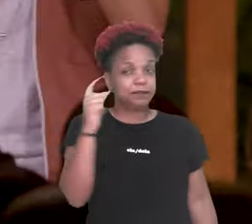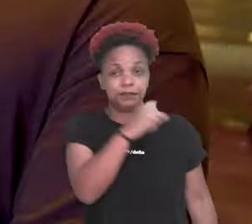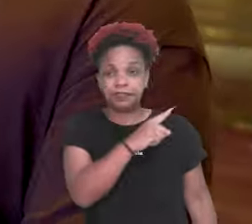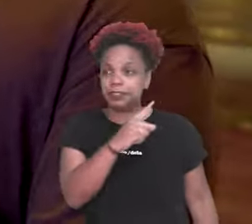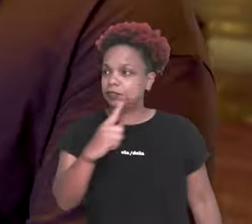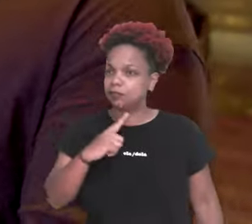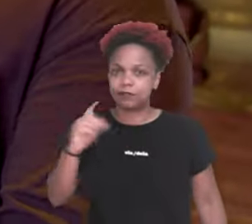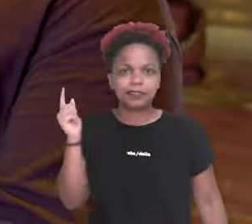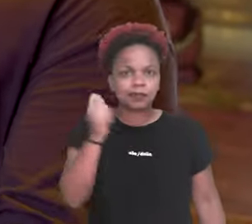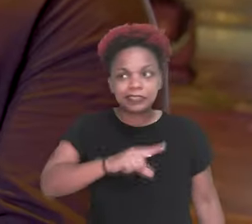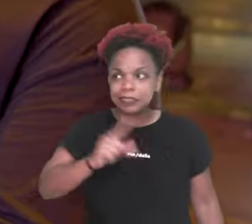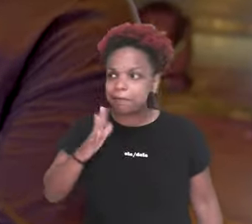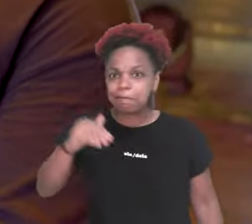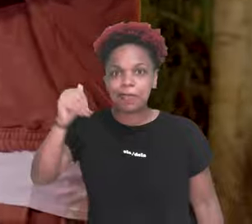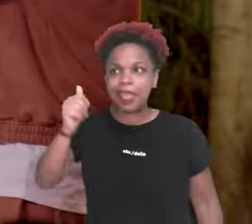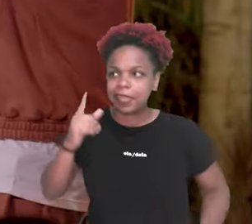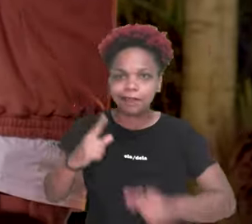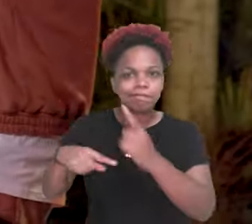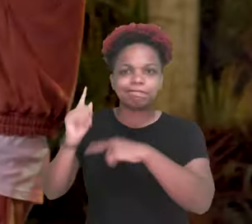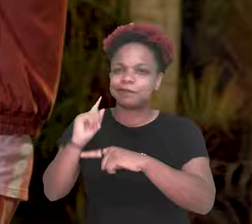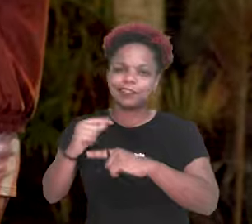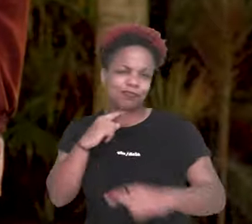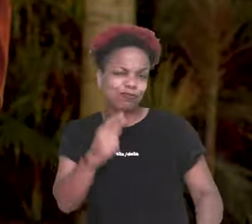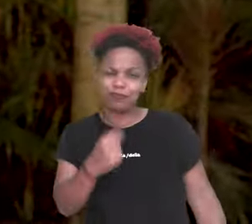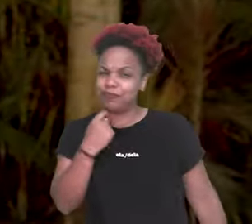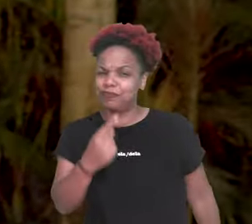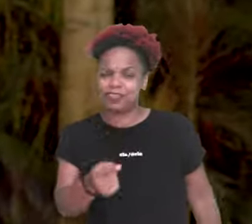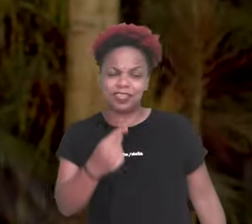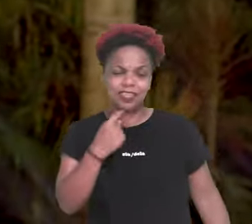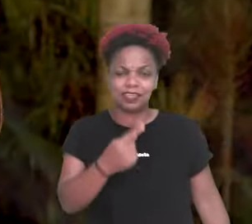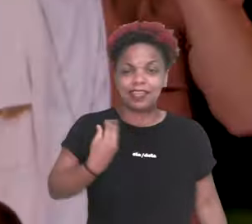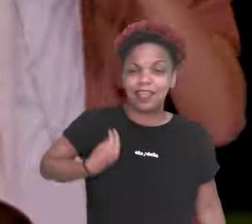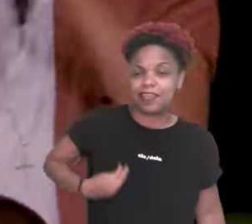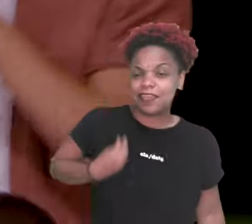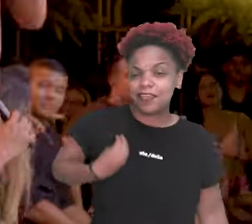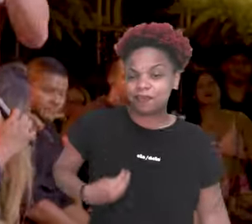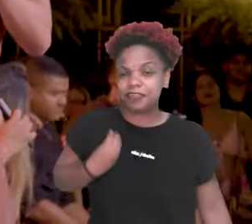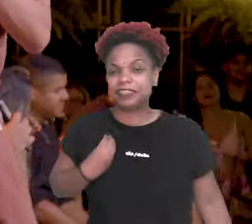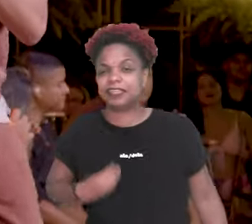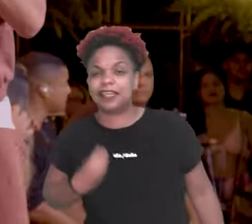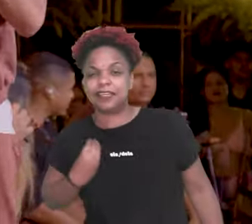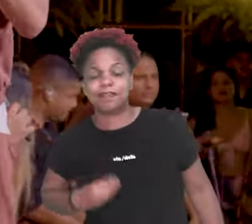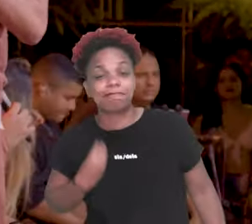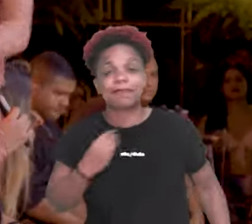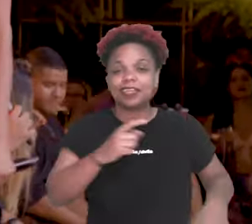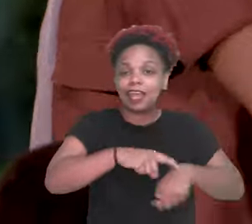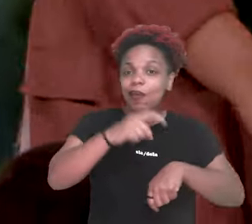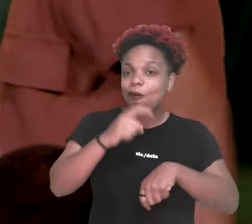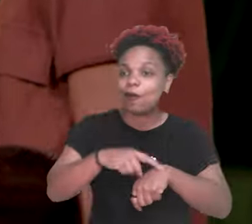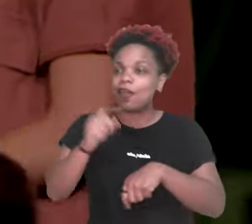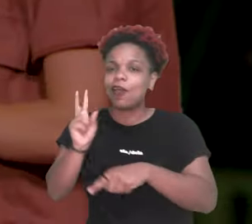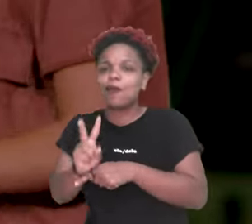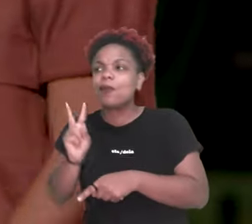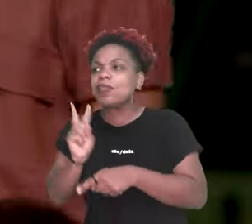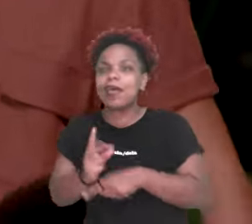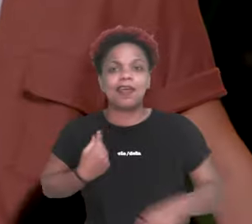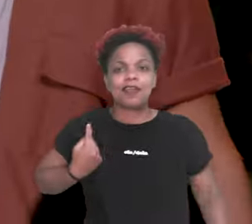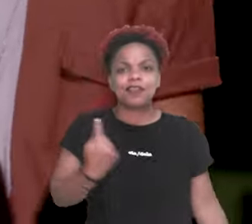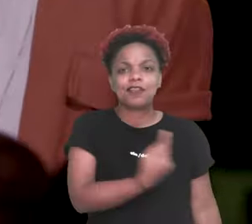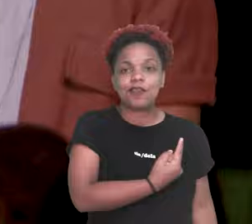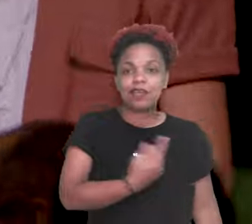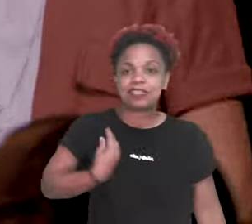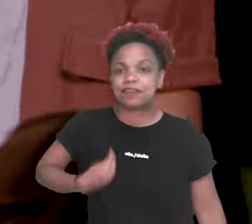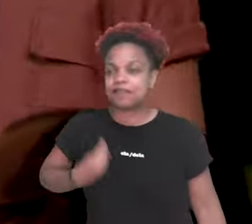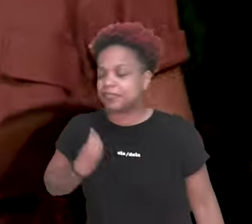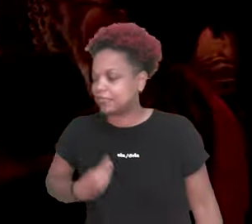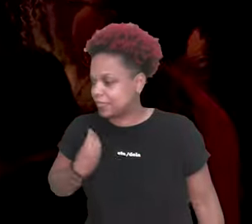bandida não vai te levar a lugar nenhum. Vida, é hora de cuidar das nossas